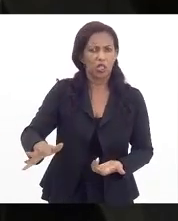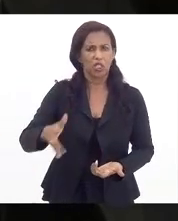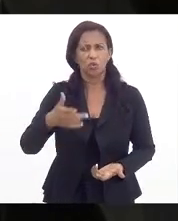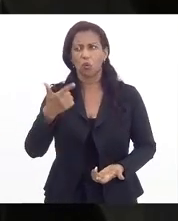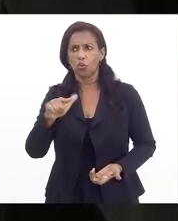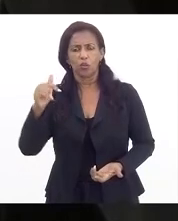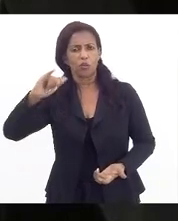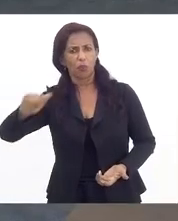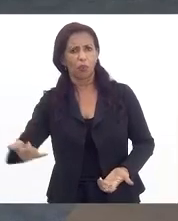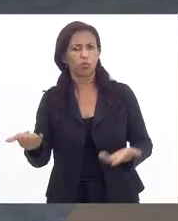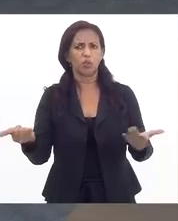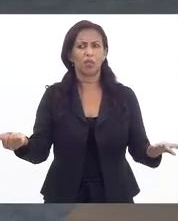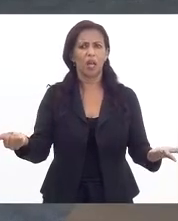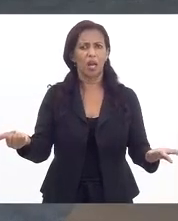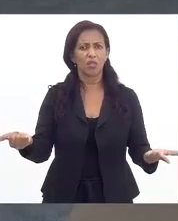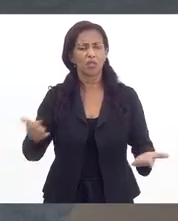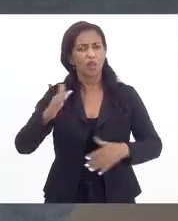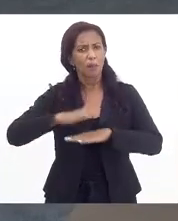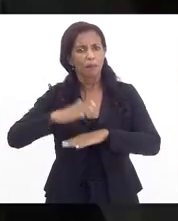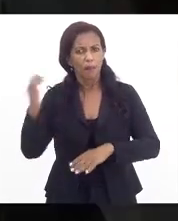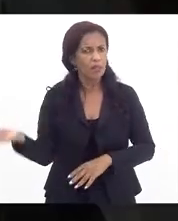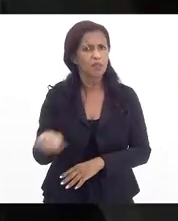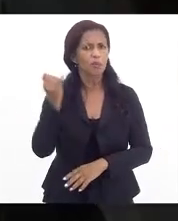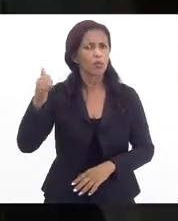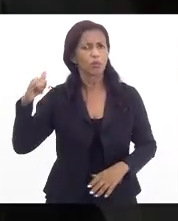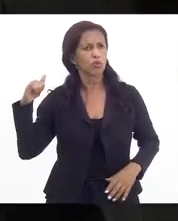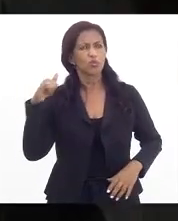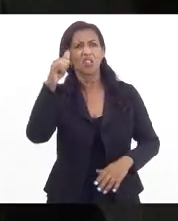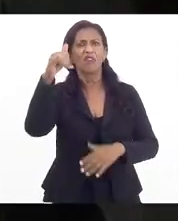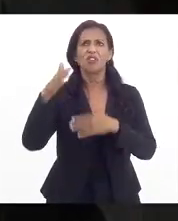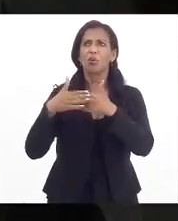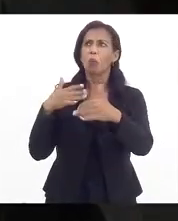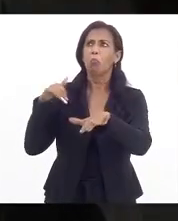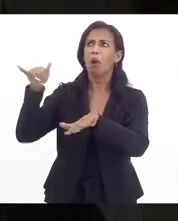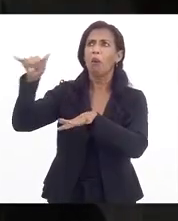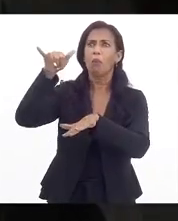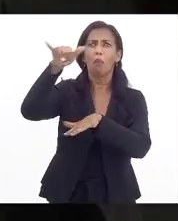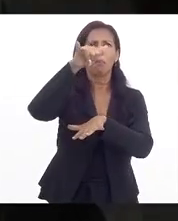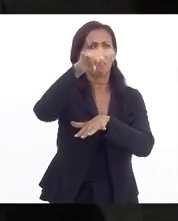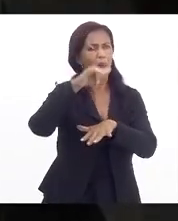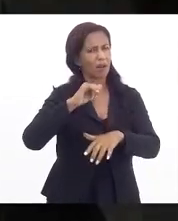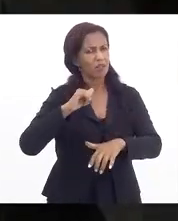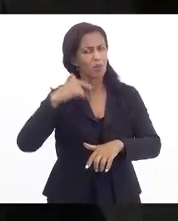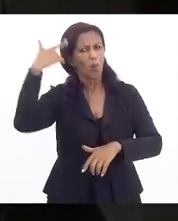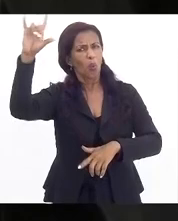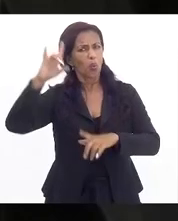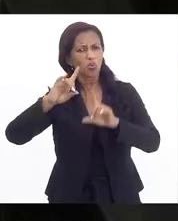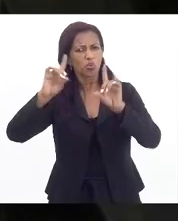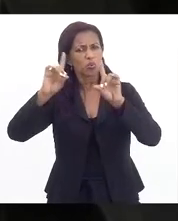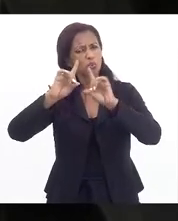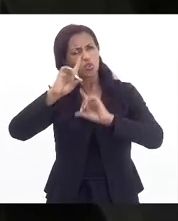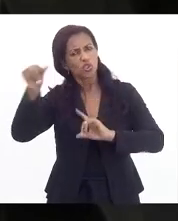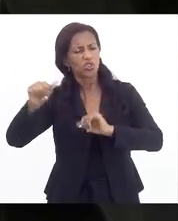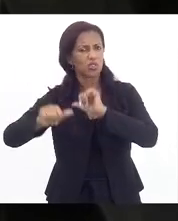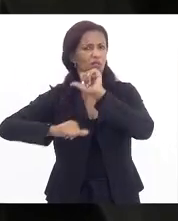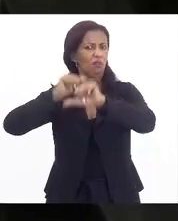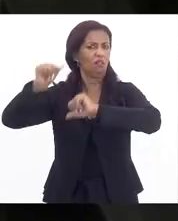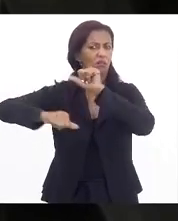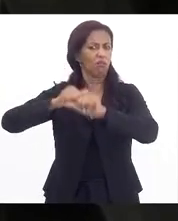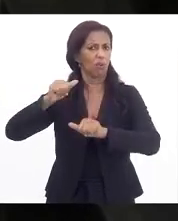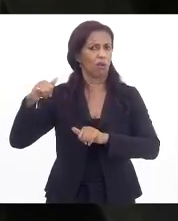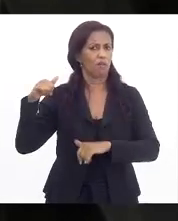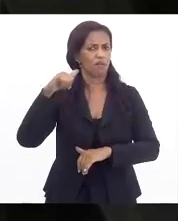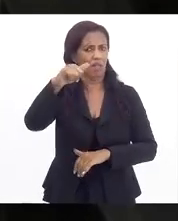oportunidade de receber se é mais importante do que viajar para onde quer que seja isso pode ser adiado mas esse debate está sendo feito aqui